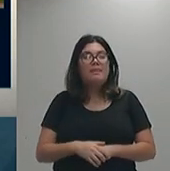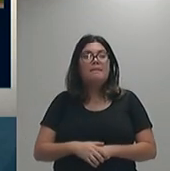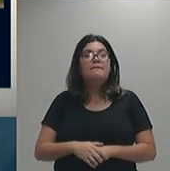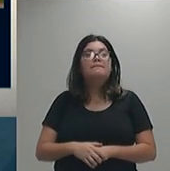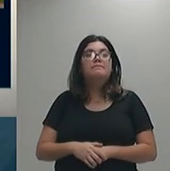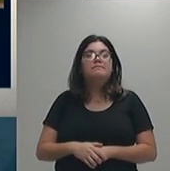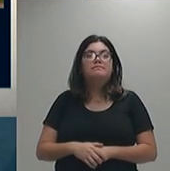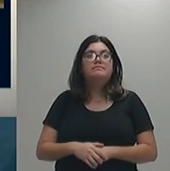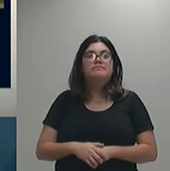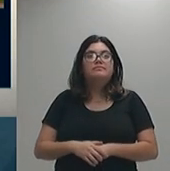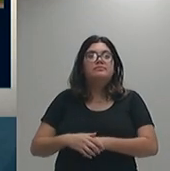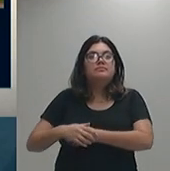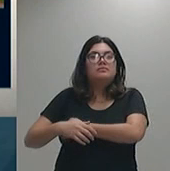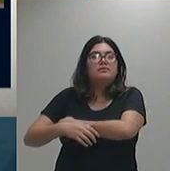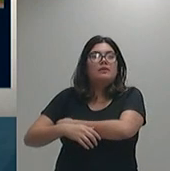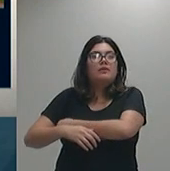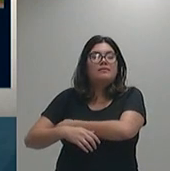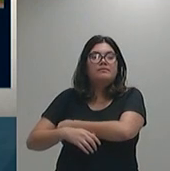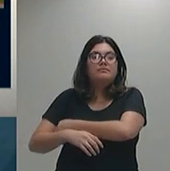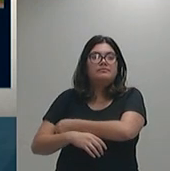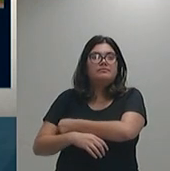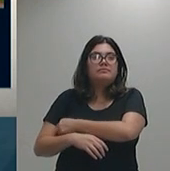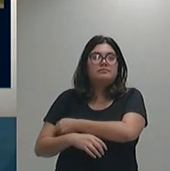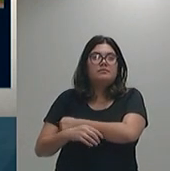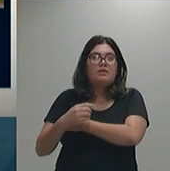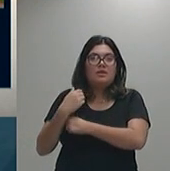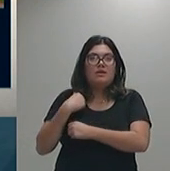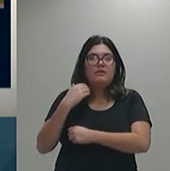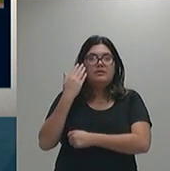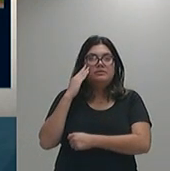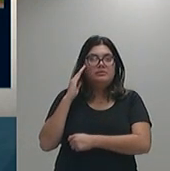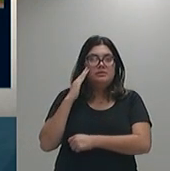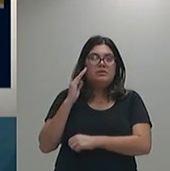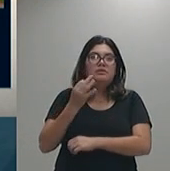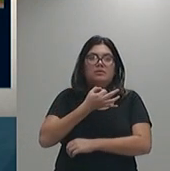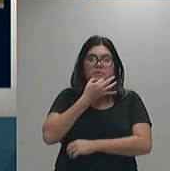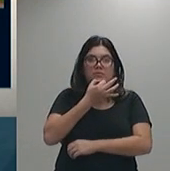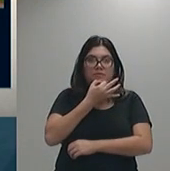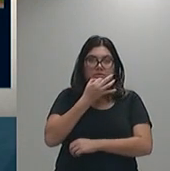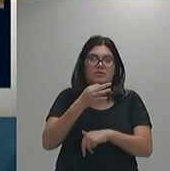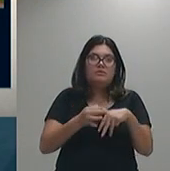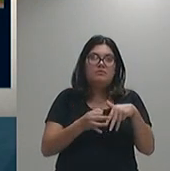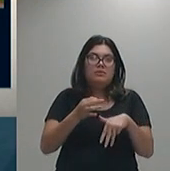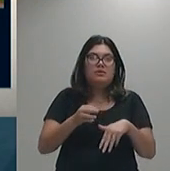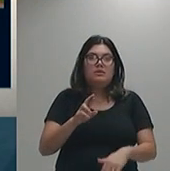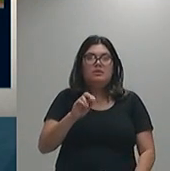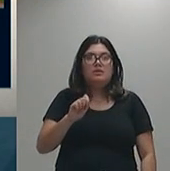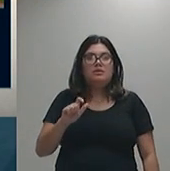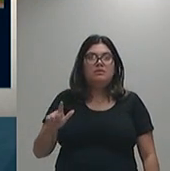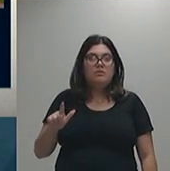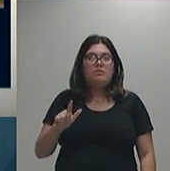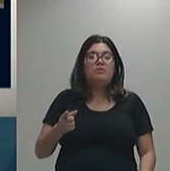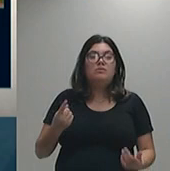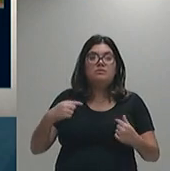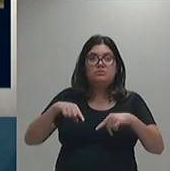a arguta observação do Ministro Raul secundado pela abstinência e agora por vossa excelência